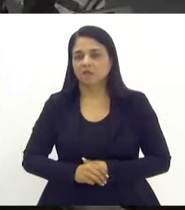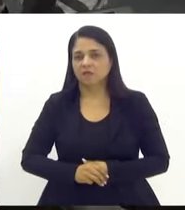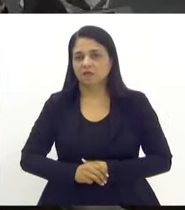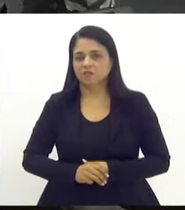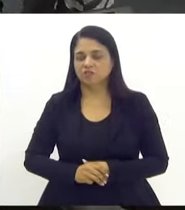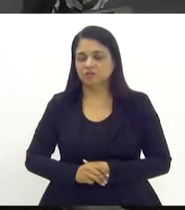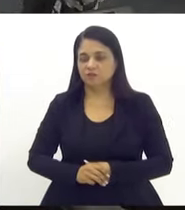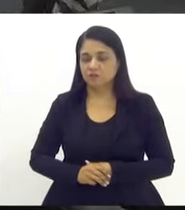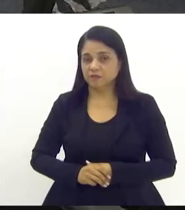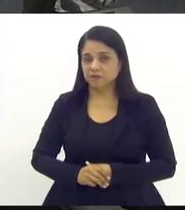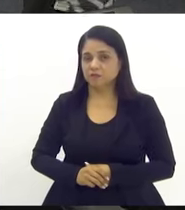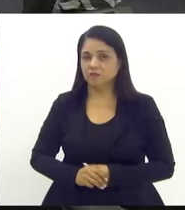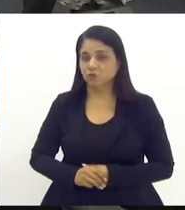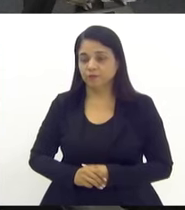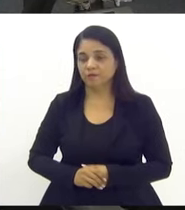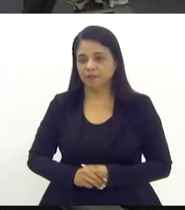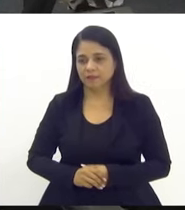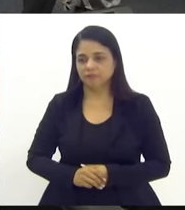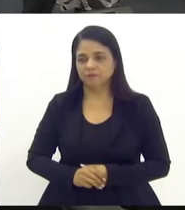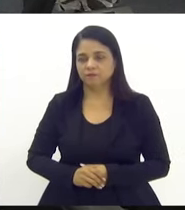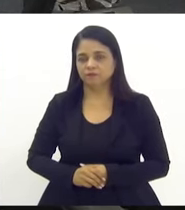conclusão.